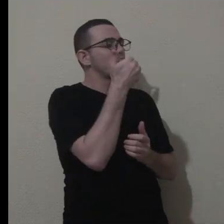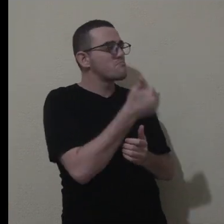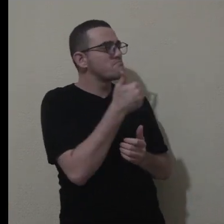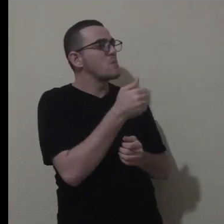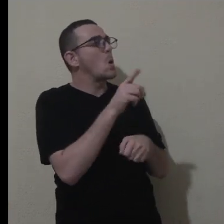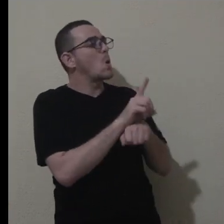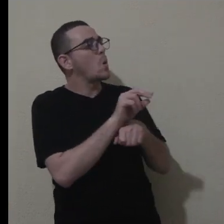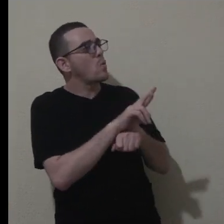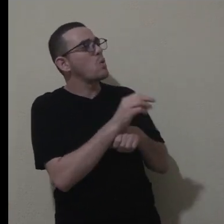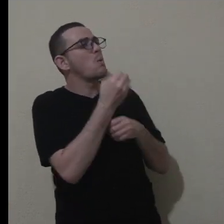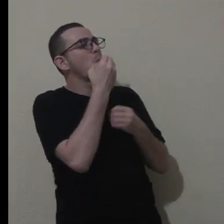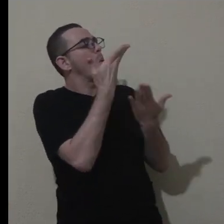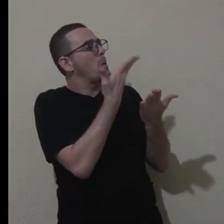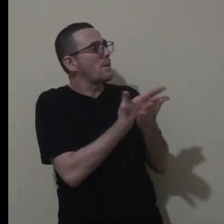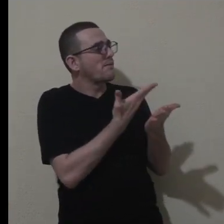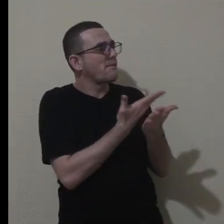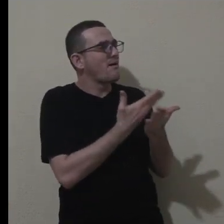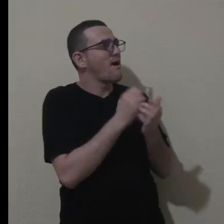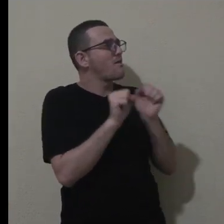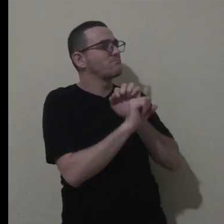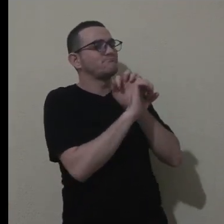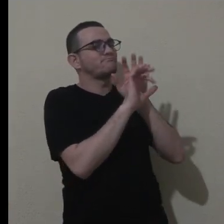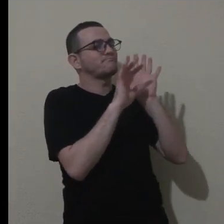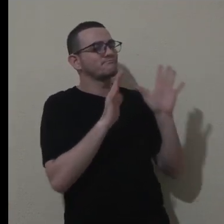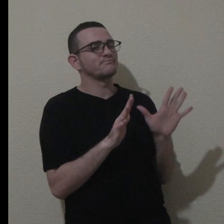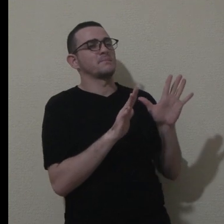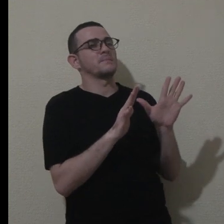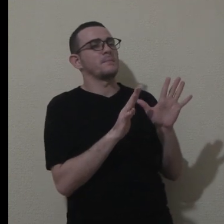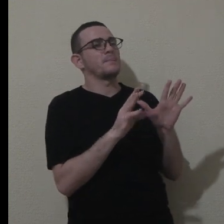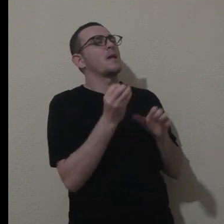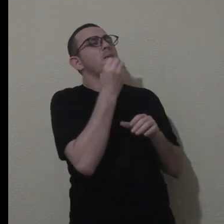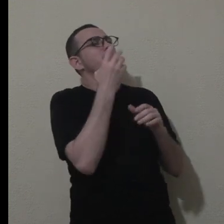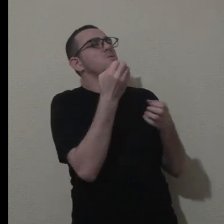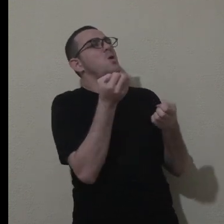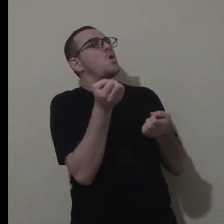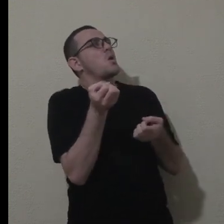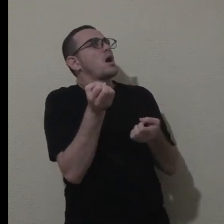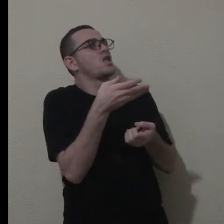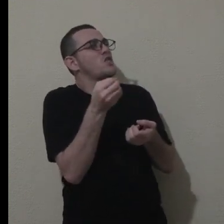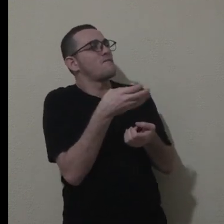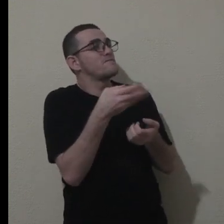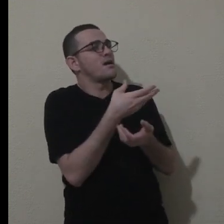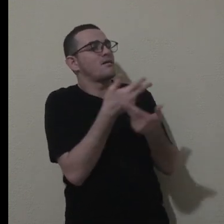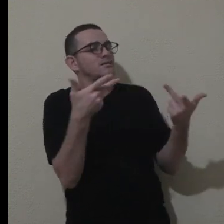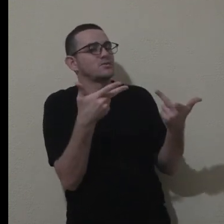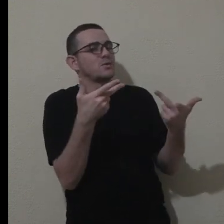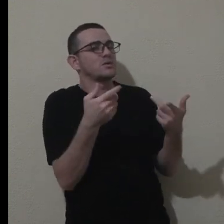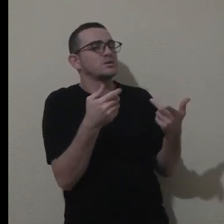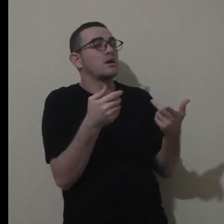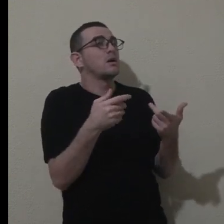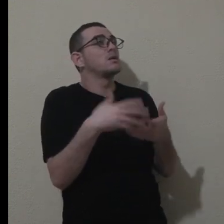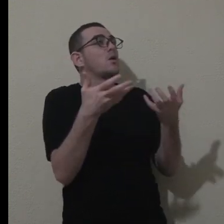Muito bom, doutor. Ótima aula, muito esclarecedora, bastante novidades.